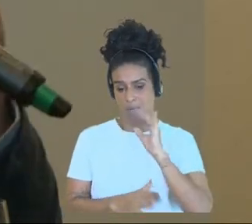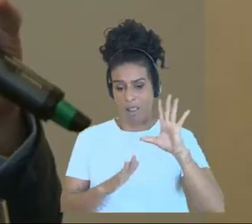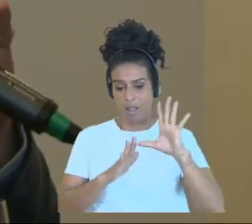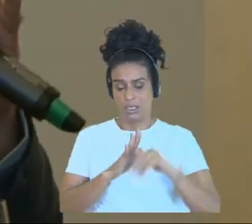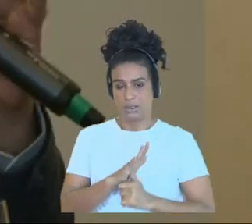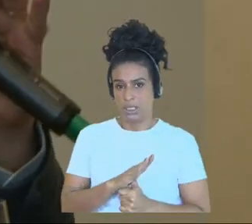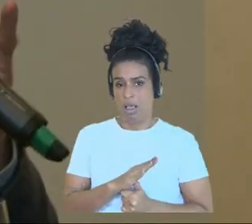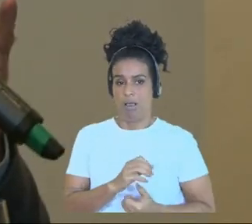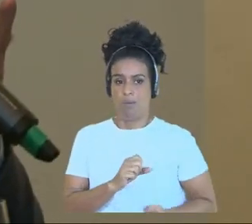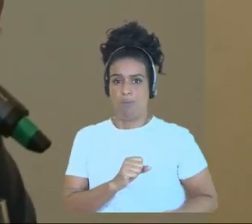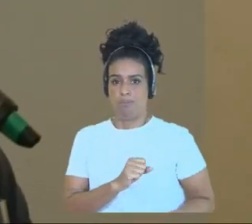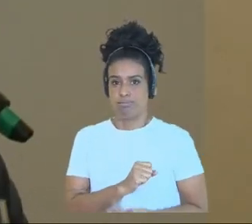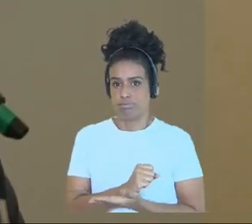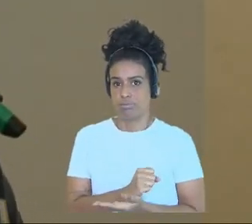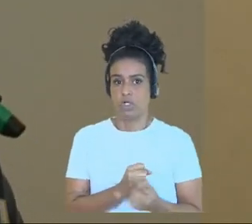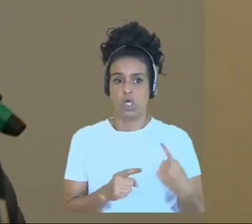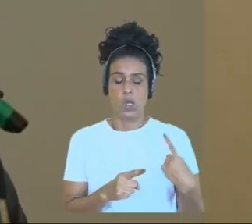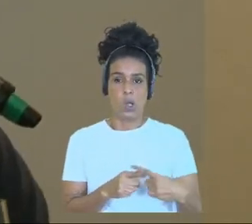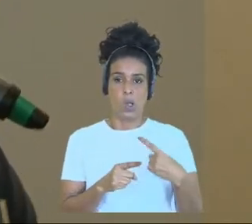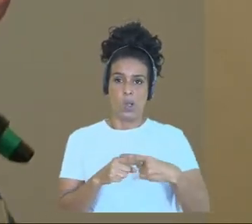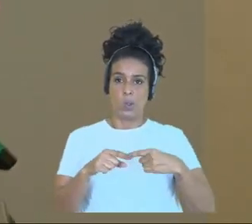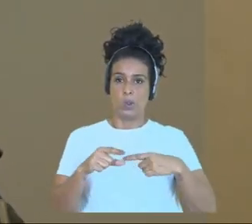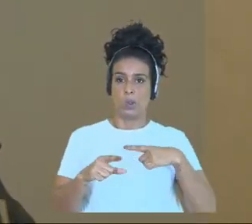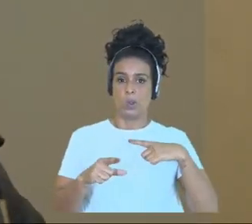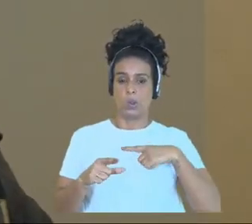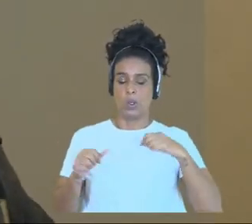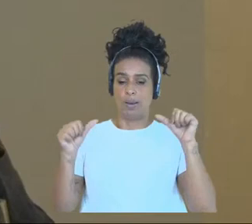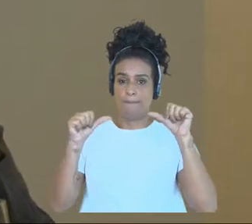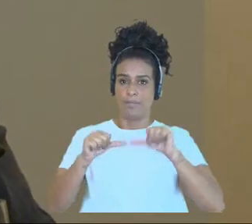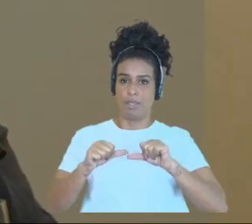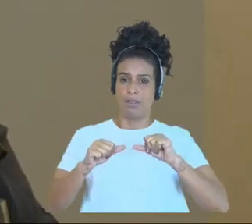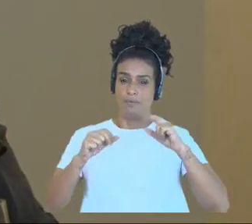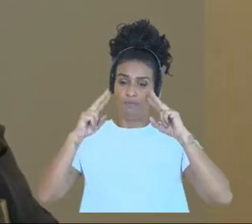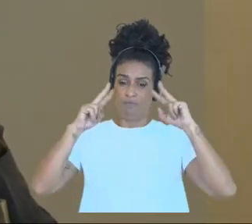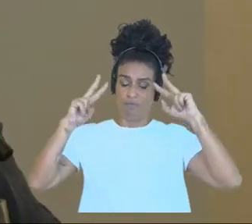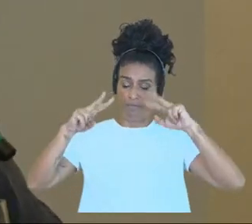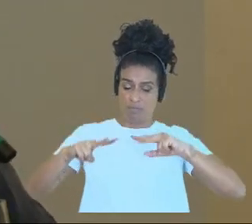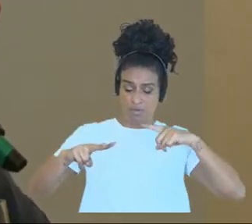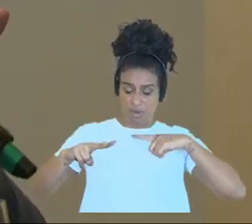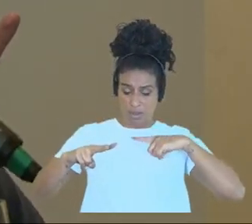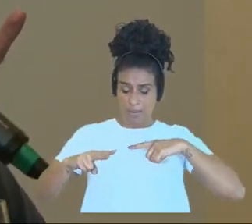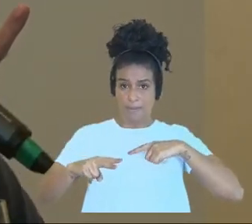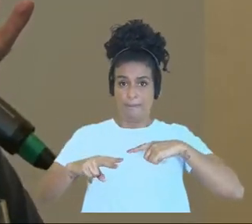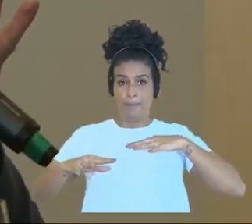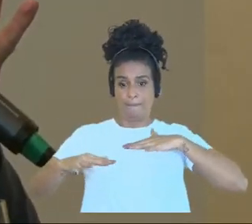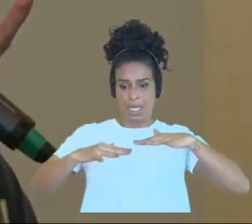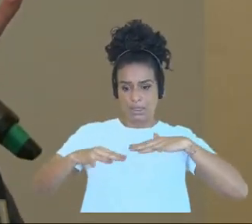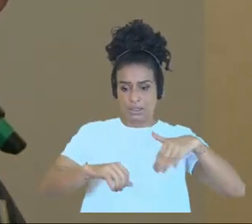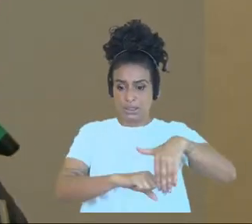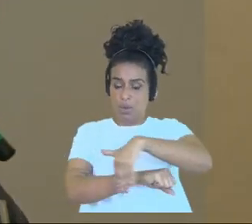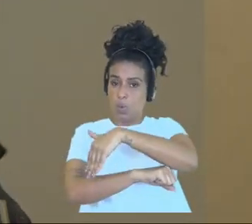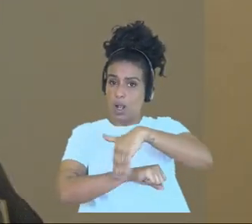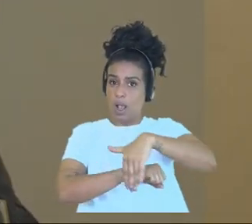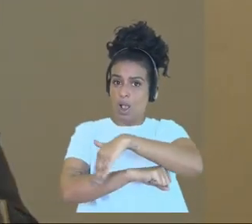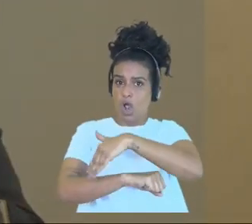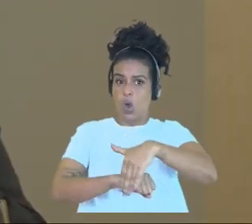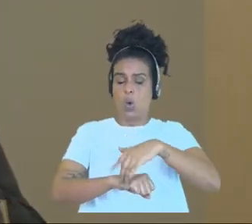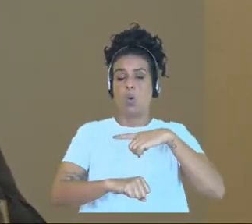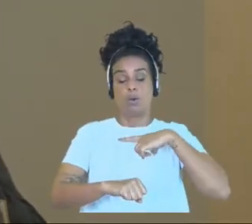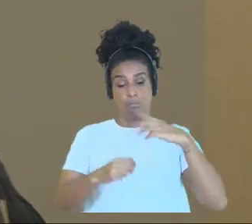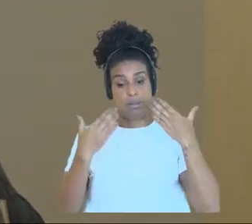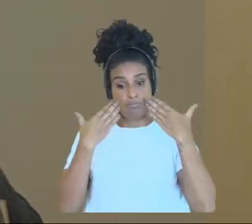tentativas de sabotagem ou coisa do tipo. E vejam que o próprio movimento de paralisação das ruas e tal, ele está